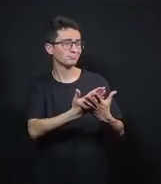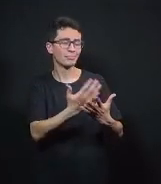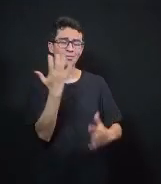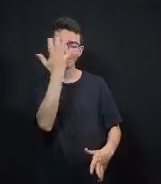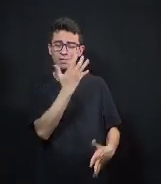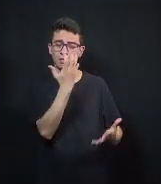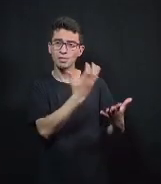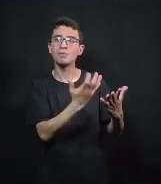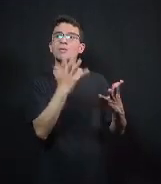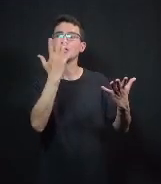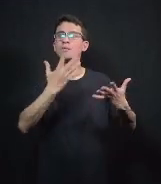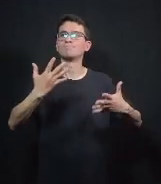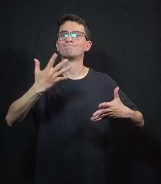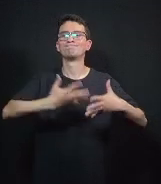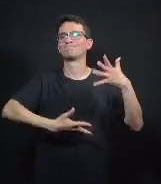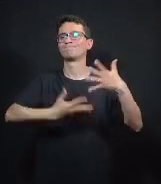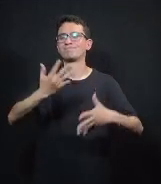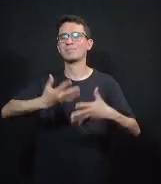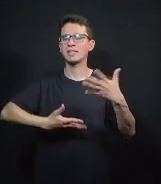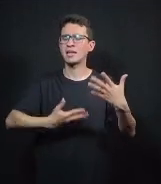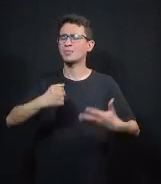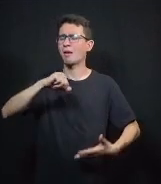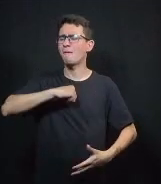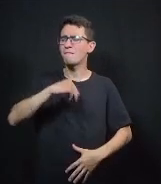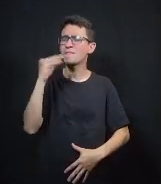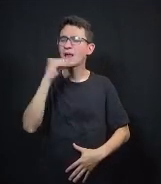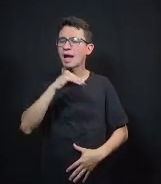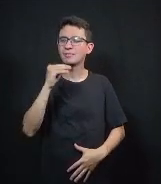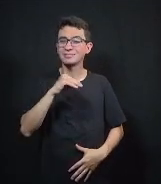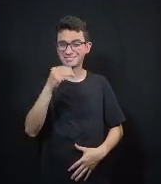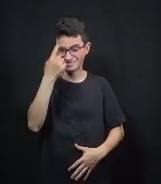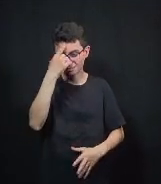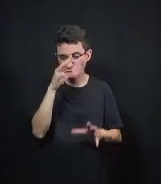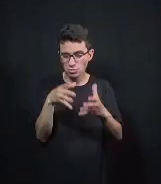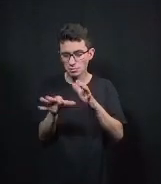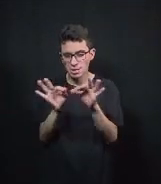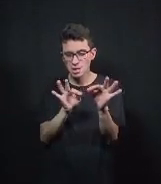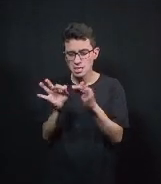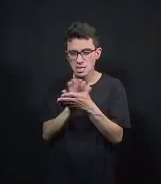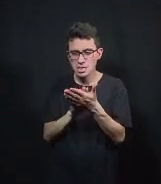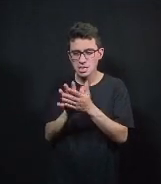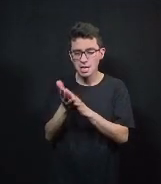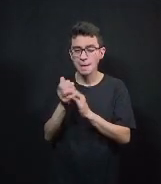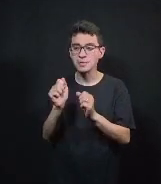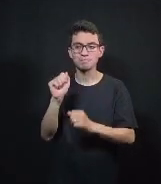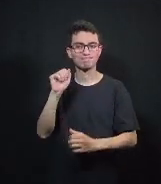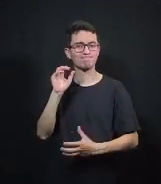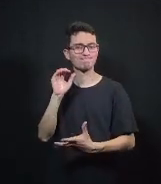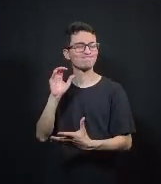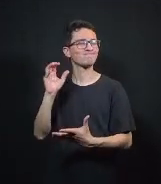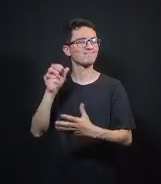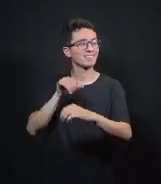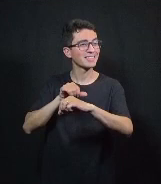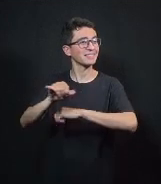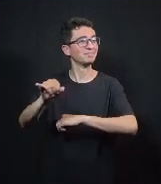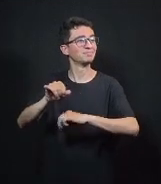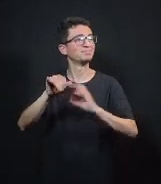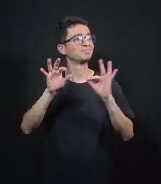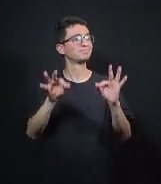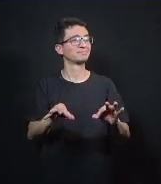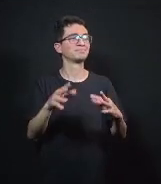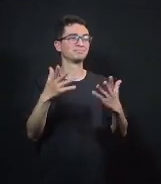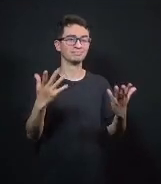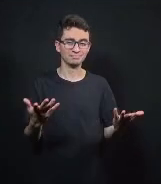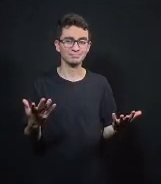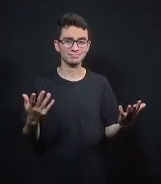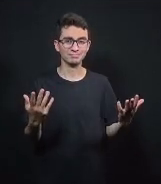torna uma presa muito fácil em grupos organizados que exploram o viés de confirmação para alimentar